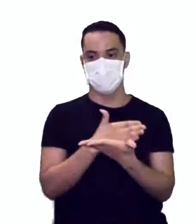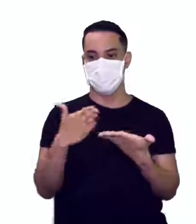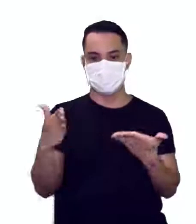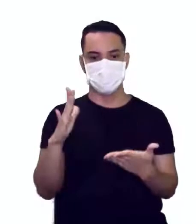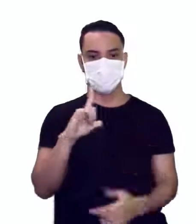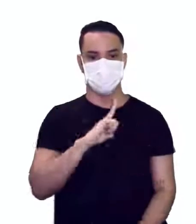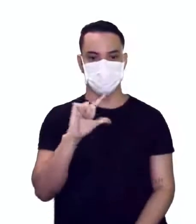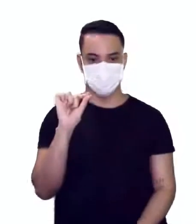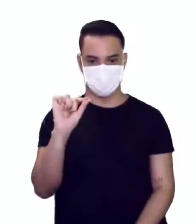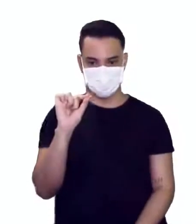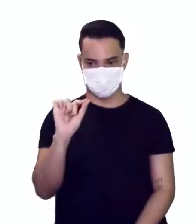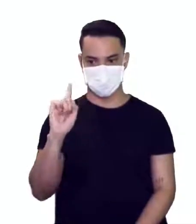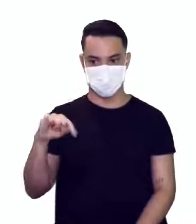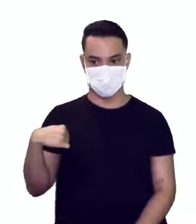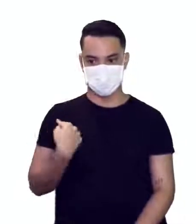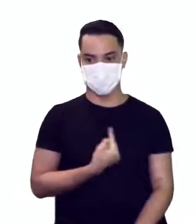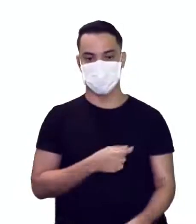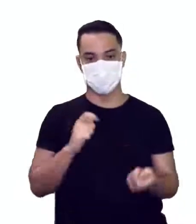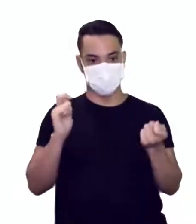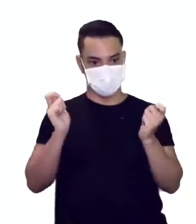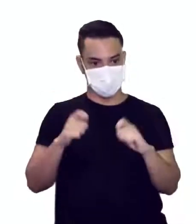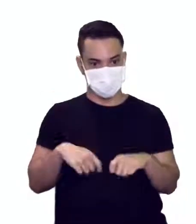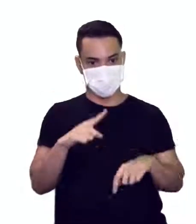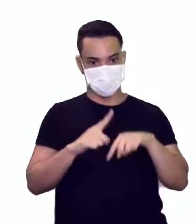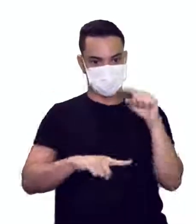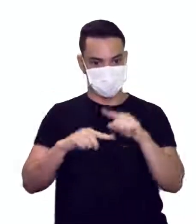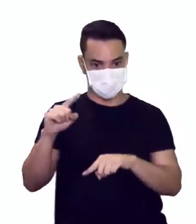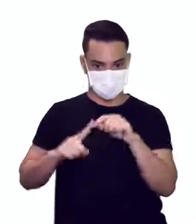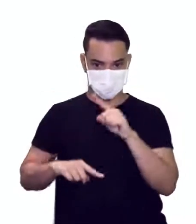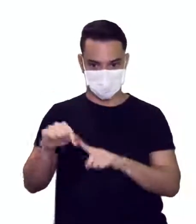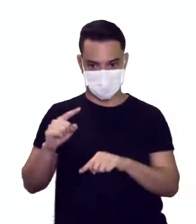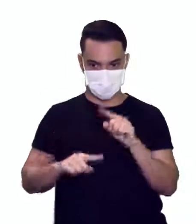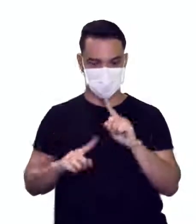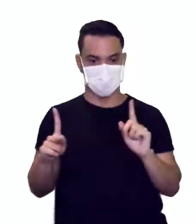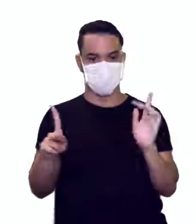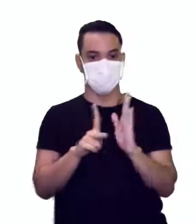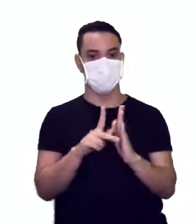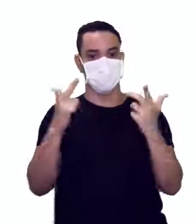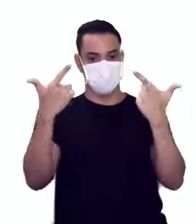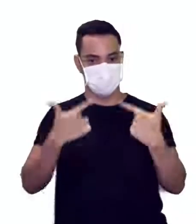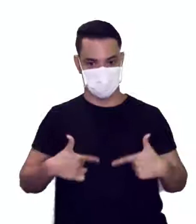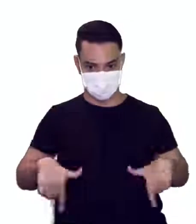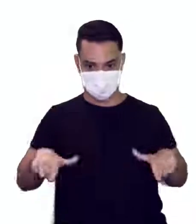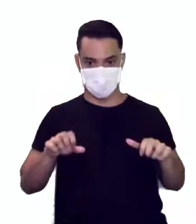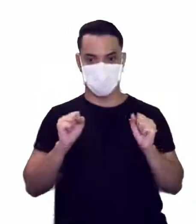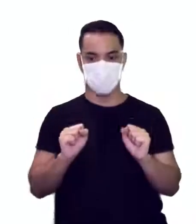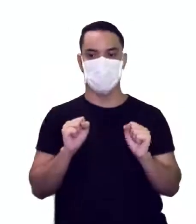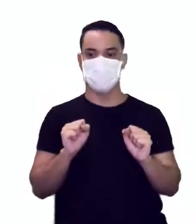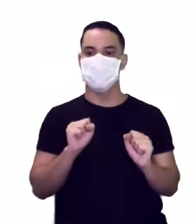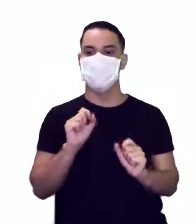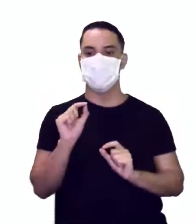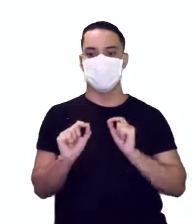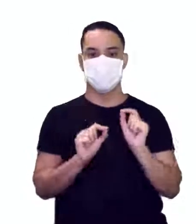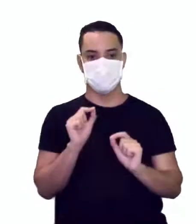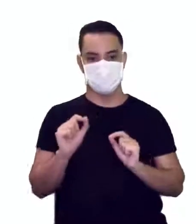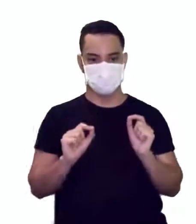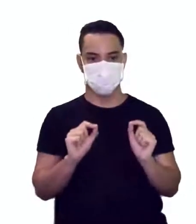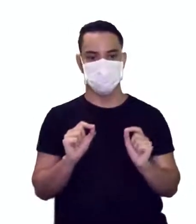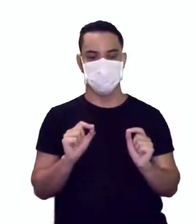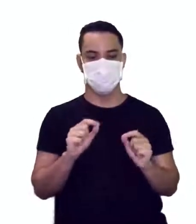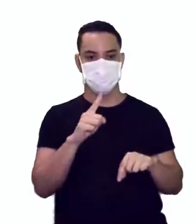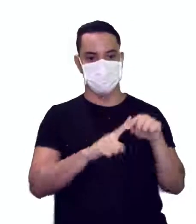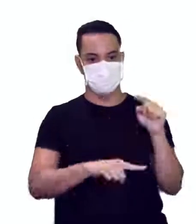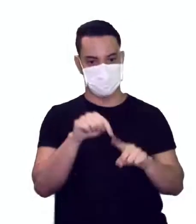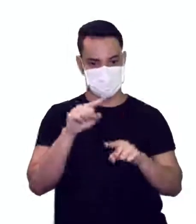nós podemos ver o seguinte: um corpo eletricamente neutro, ele pode ser classificado como um corpo